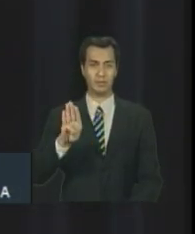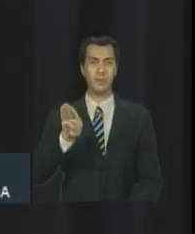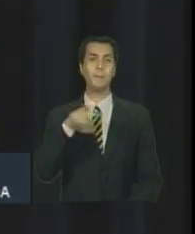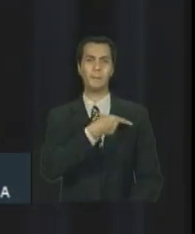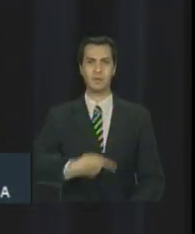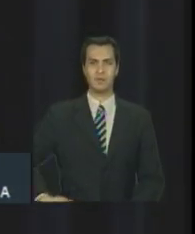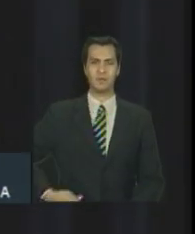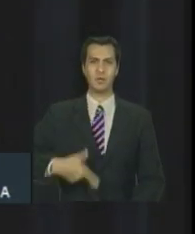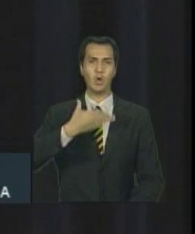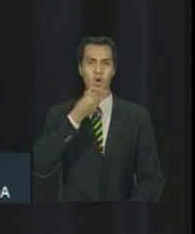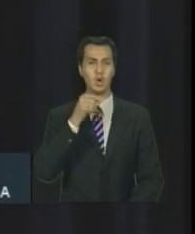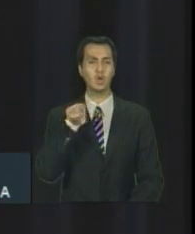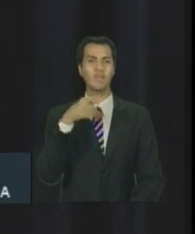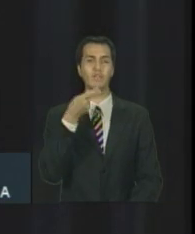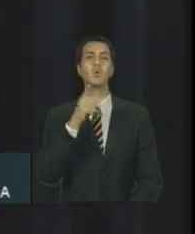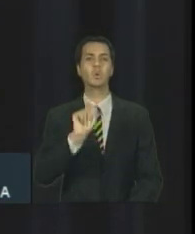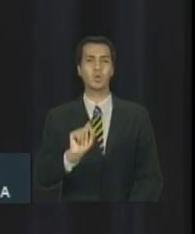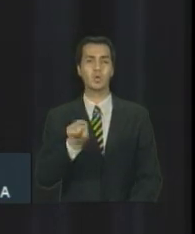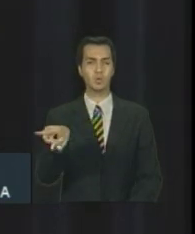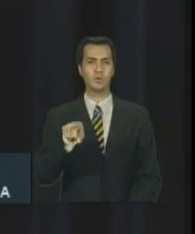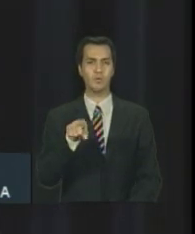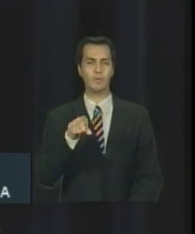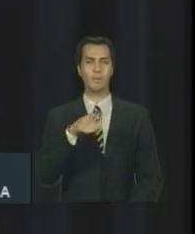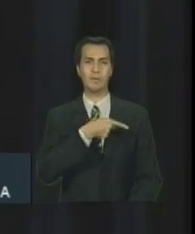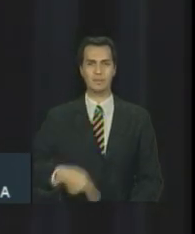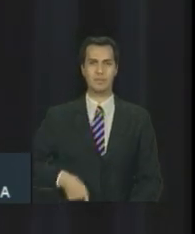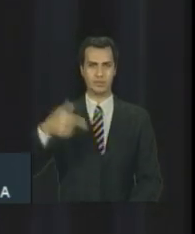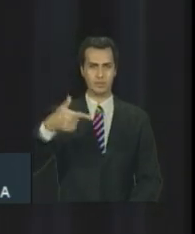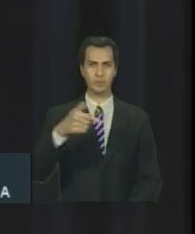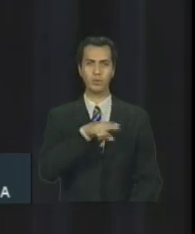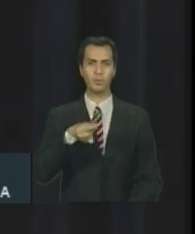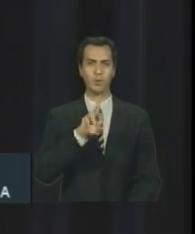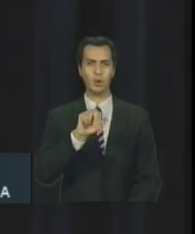Robson Rocha, o vice-presidente Robson